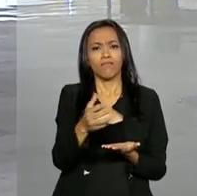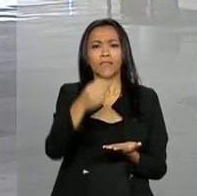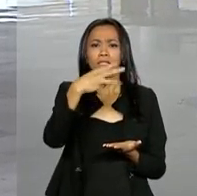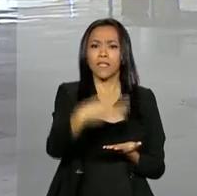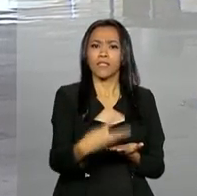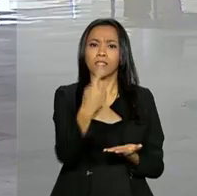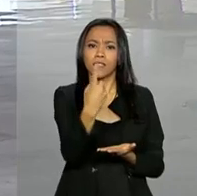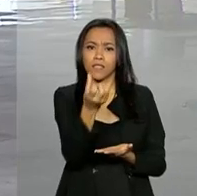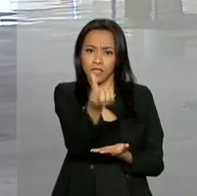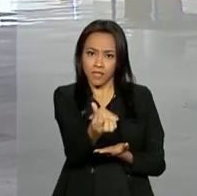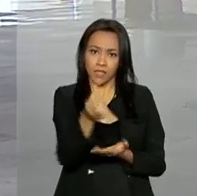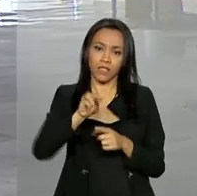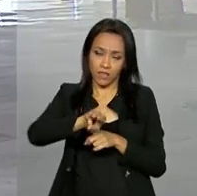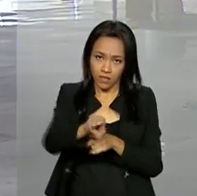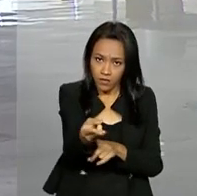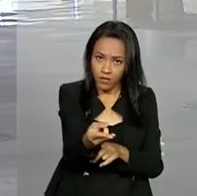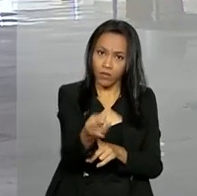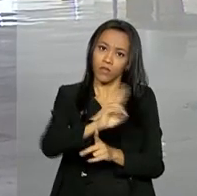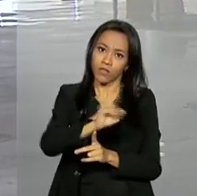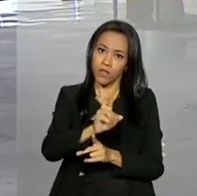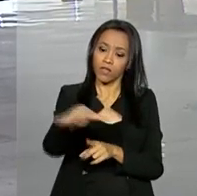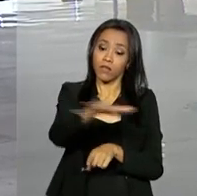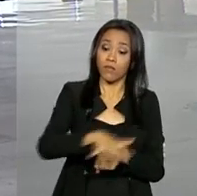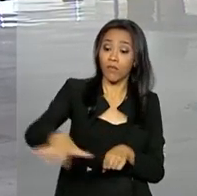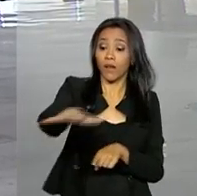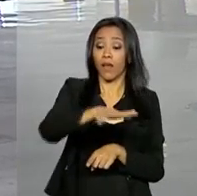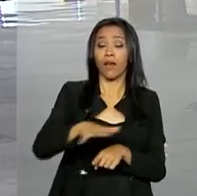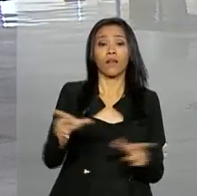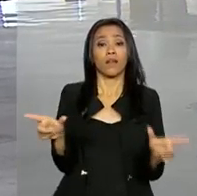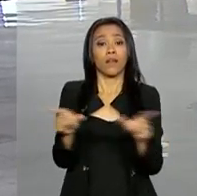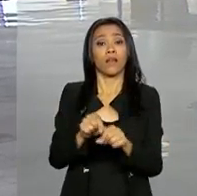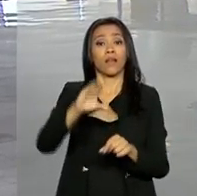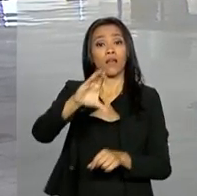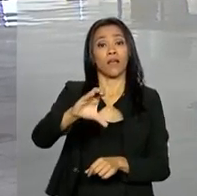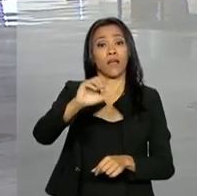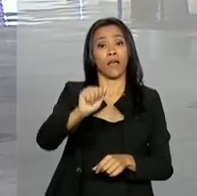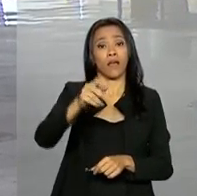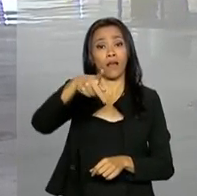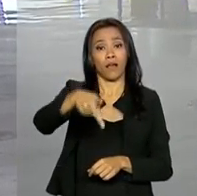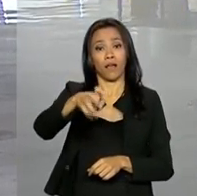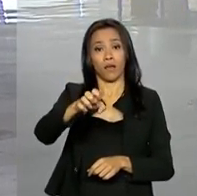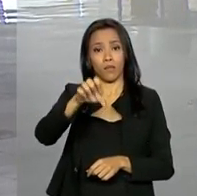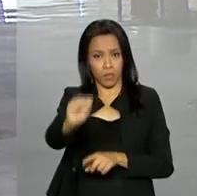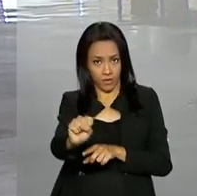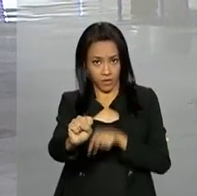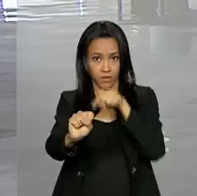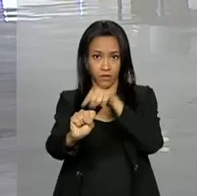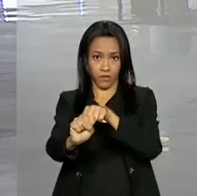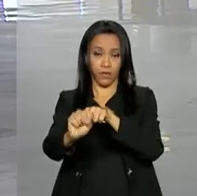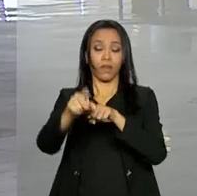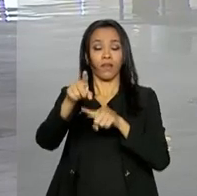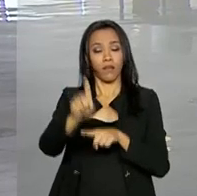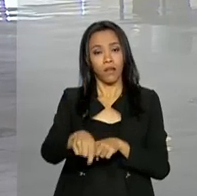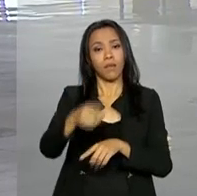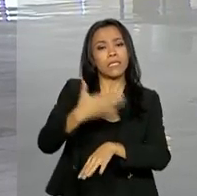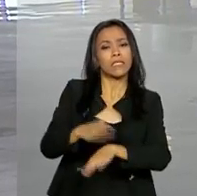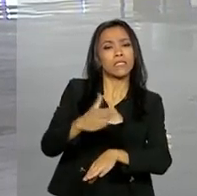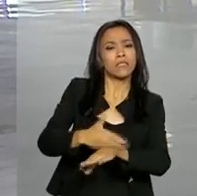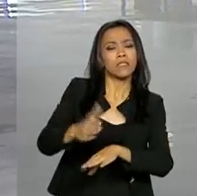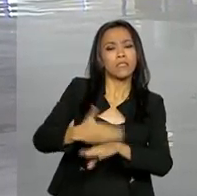316 milhões de reais para a capes a coordenação de aperfeiçoamento de pessoal de nível superior